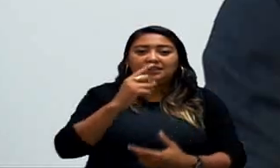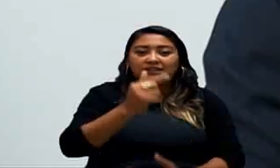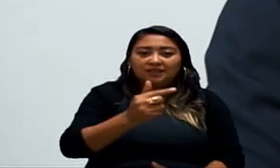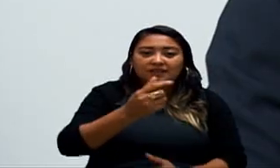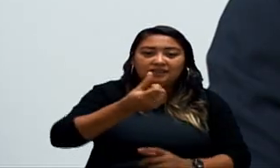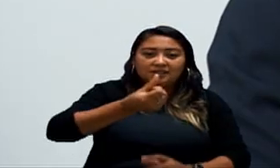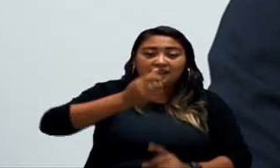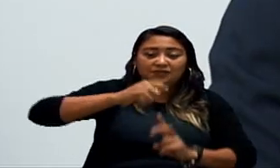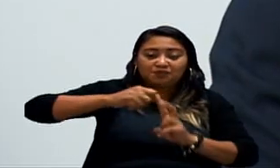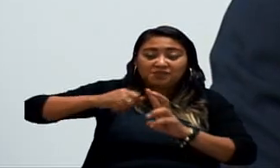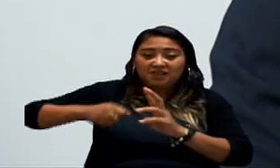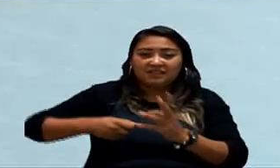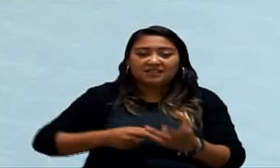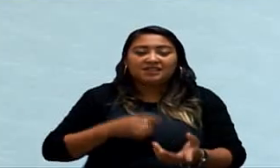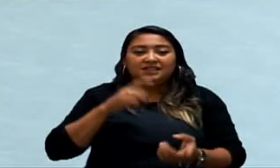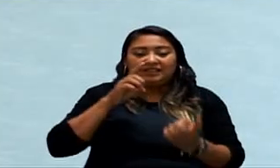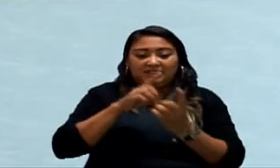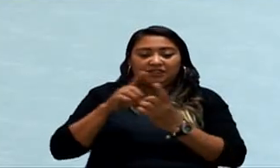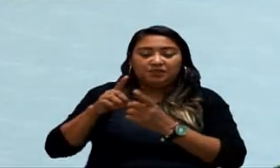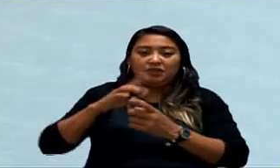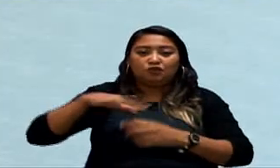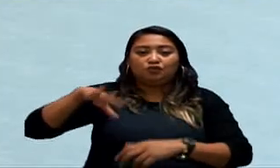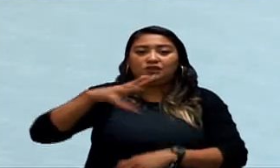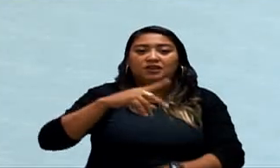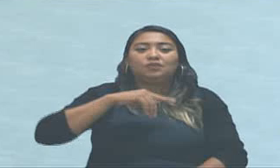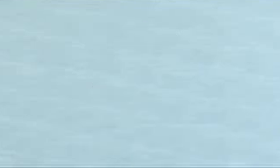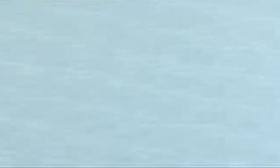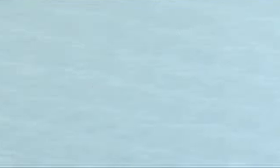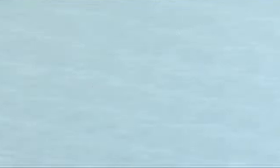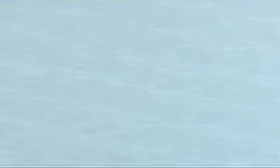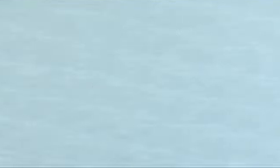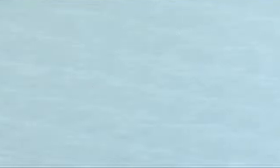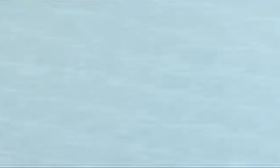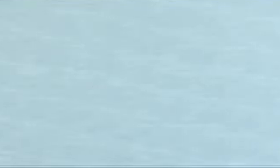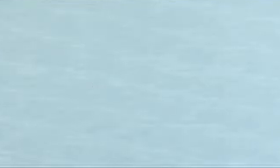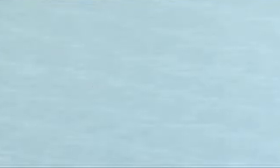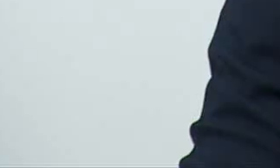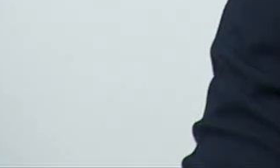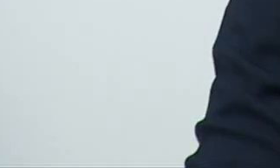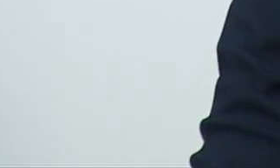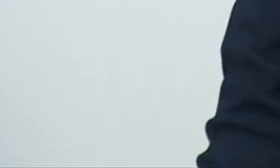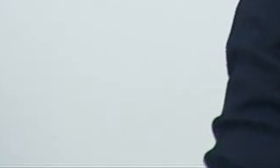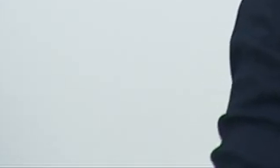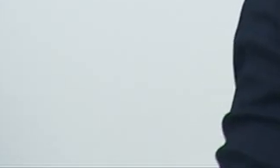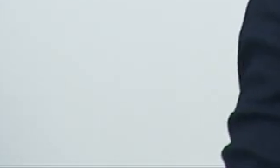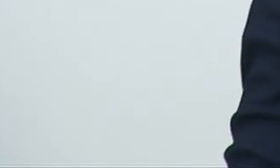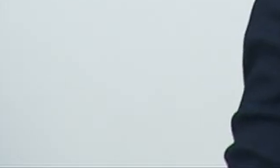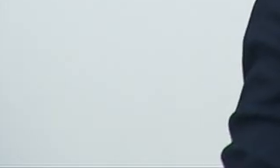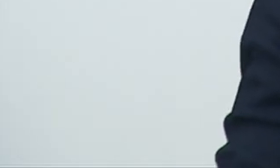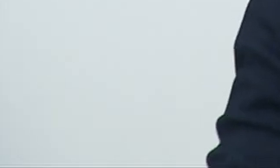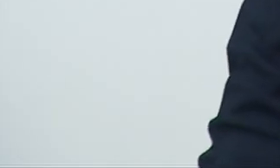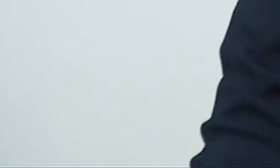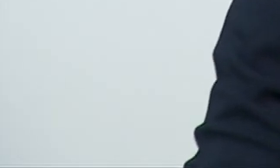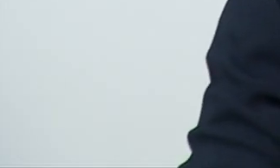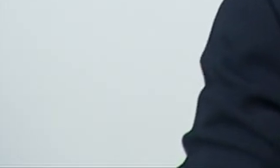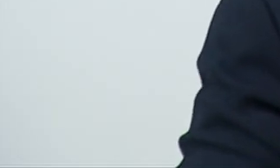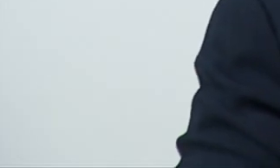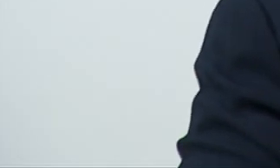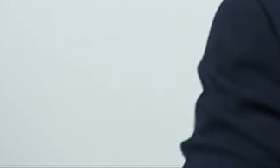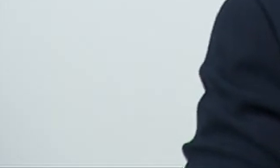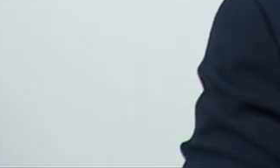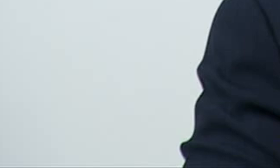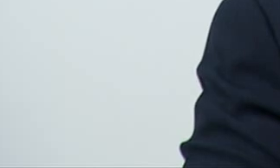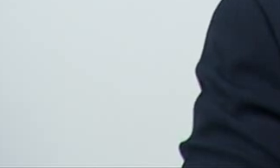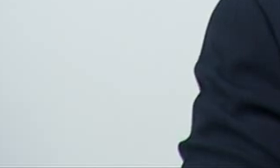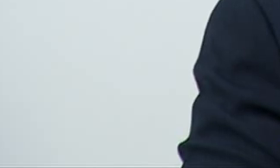para o atendimento geral já é complicado, é difícil. Imagina o dentista. E principalmente, mudando um pouquinho, focando na saúde, tem